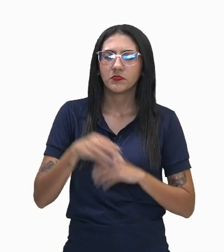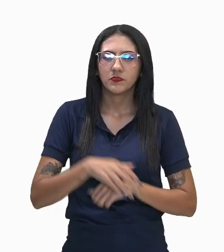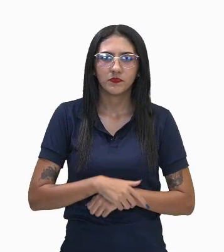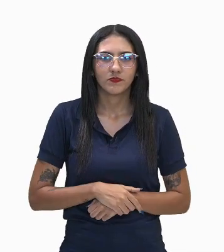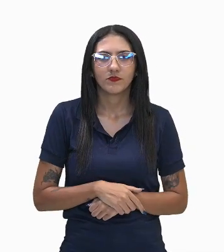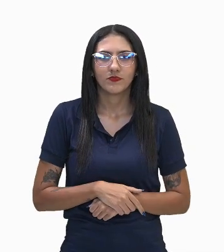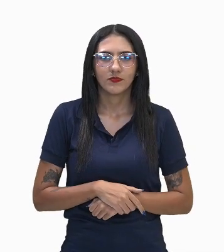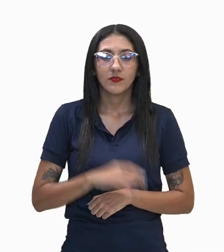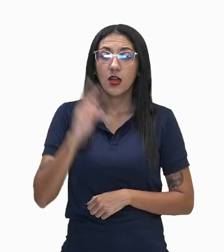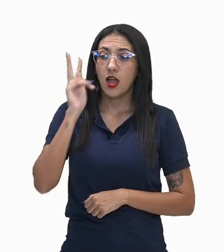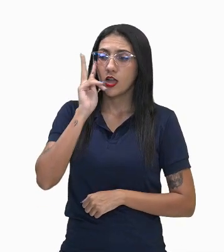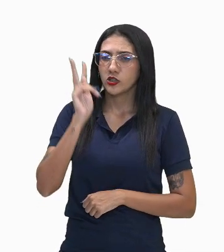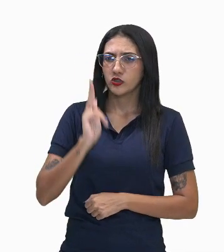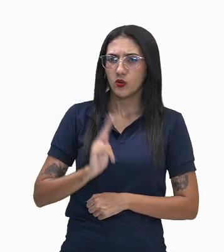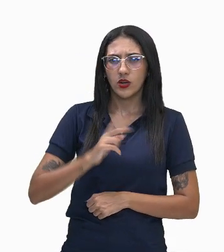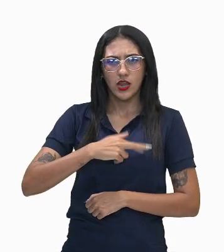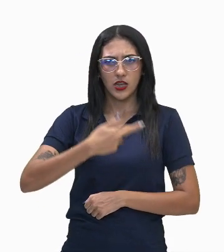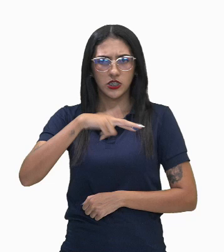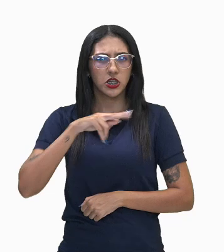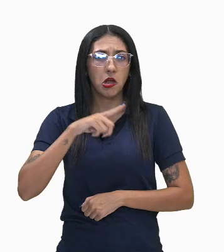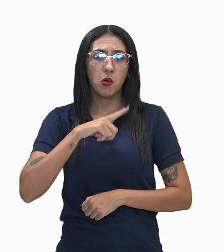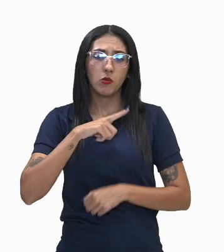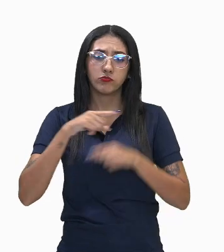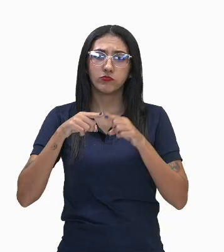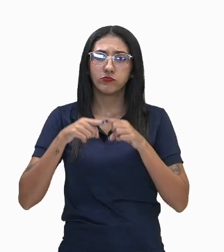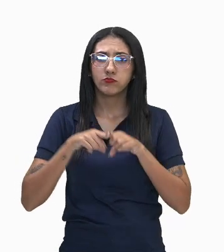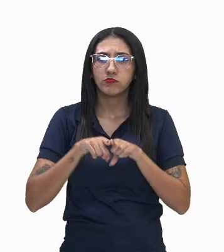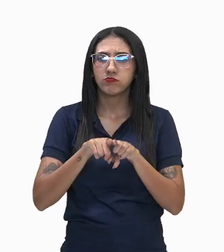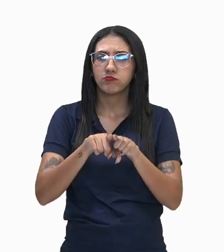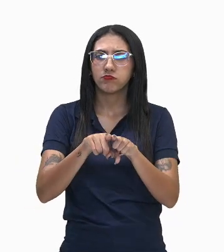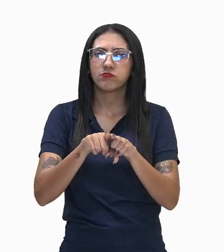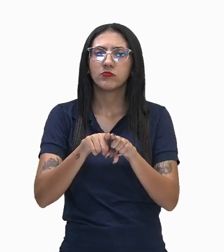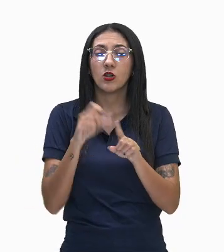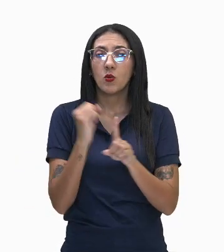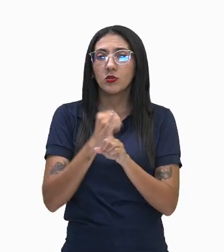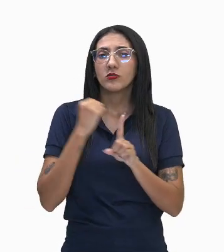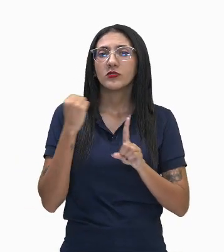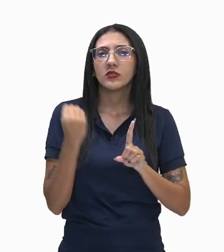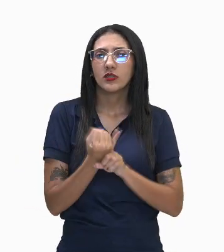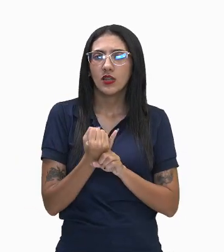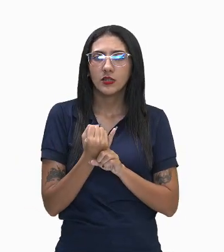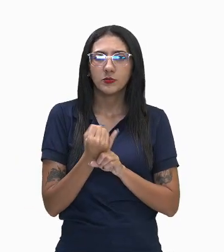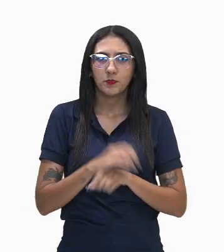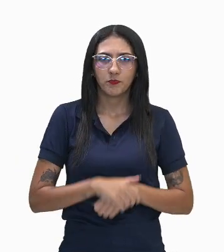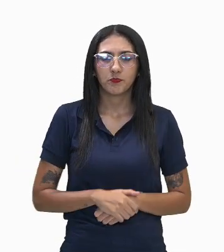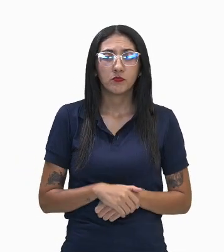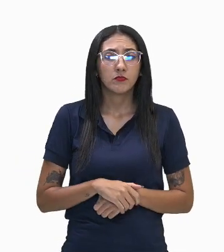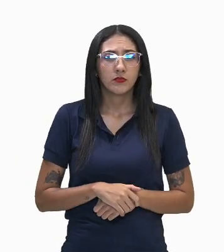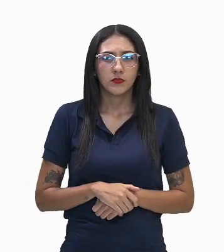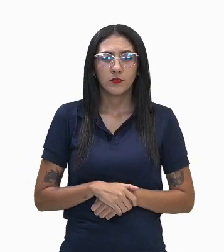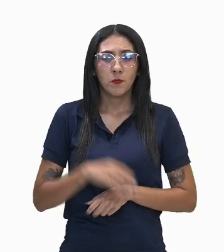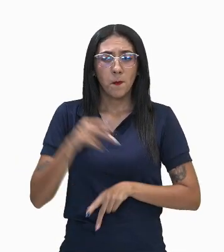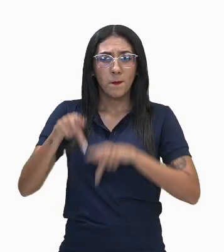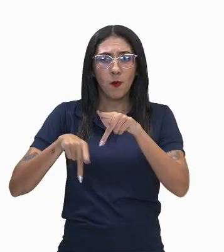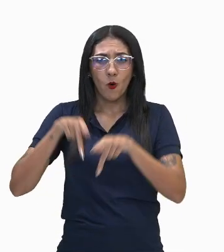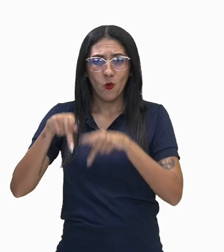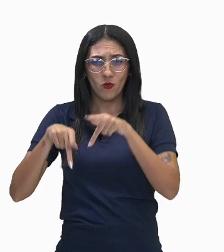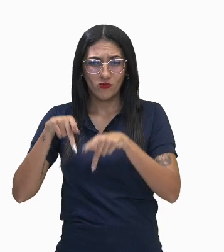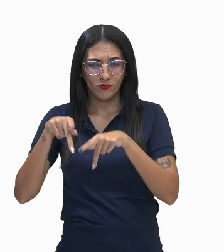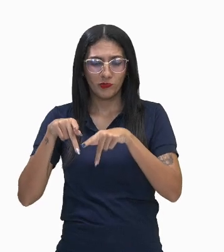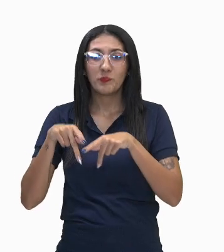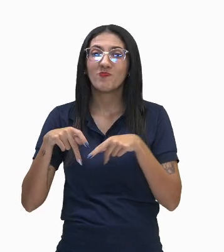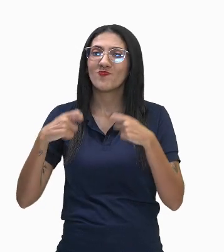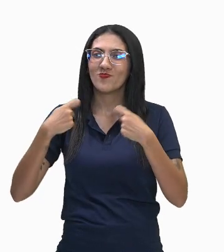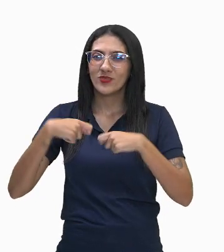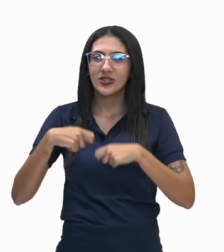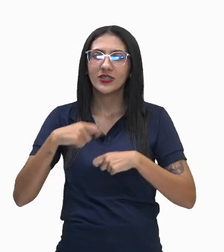história religiosa caminha lado a lado com a história das civilizações. Não há povo sem presença de algum tipo de crença